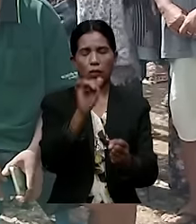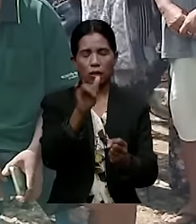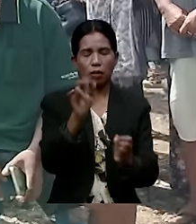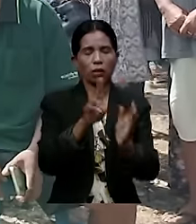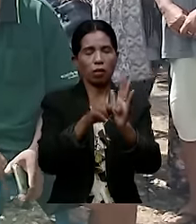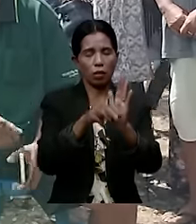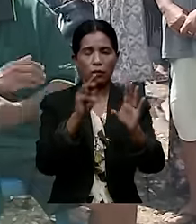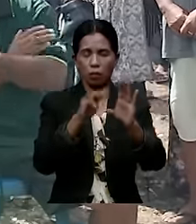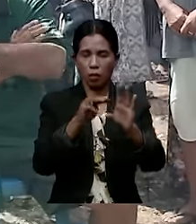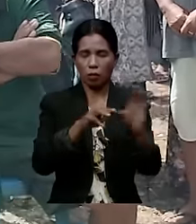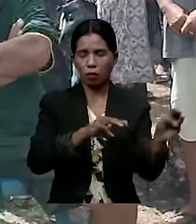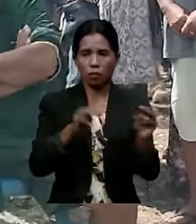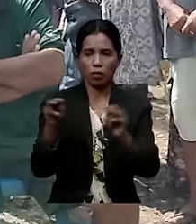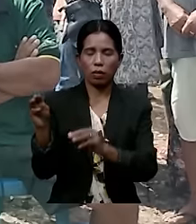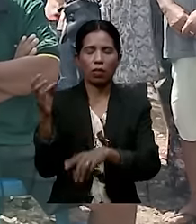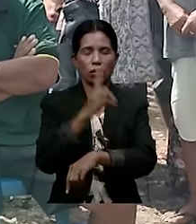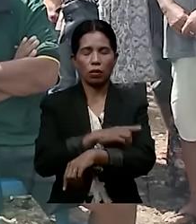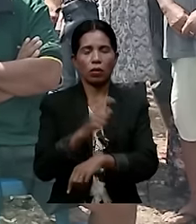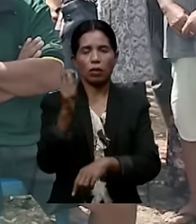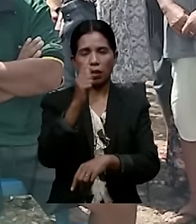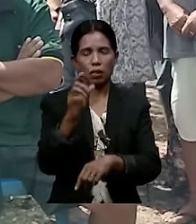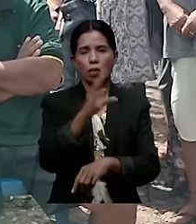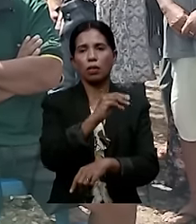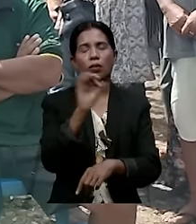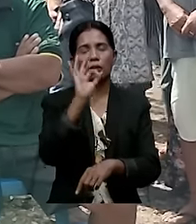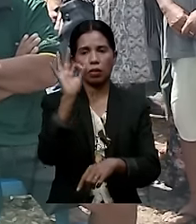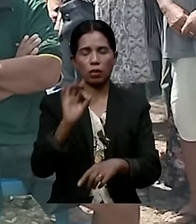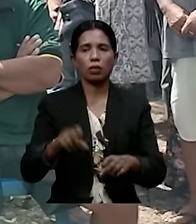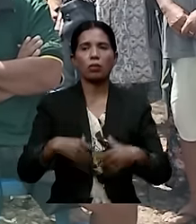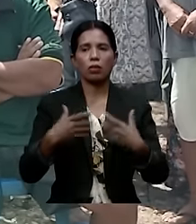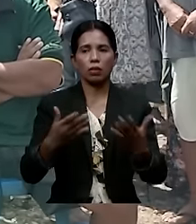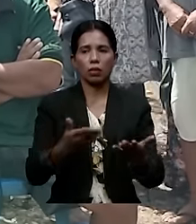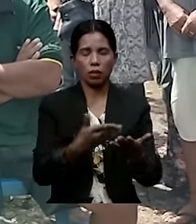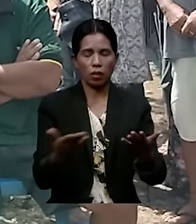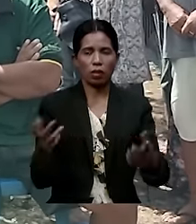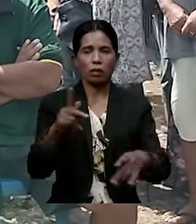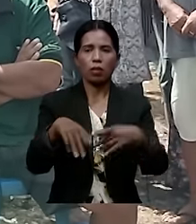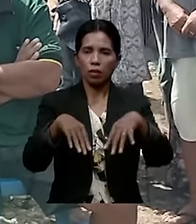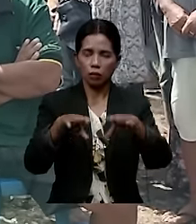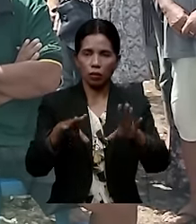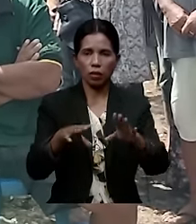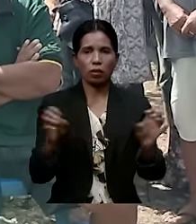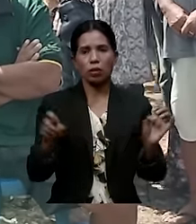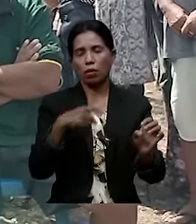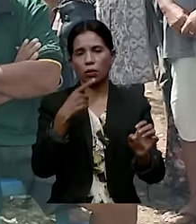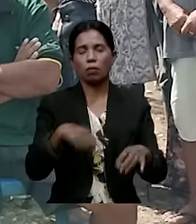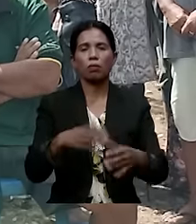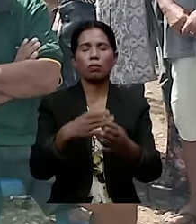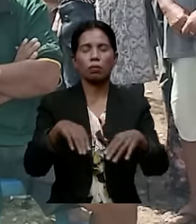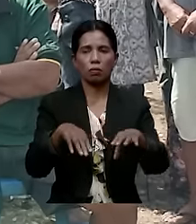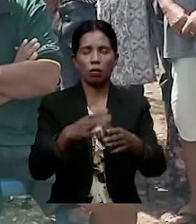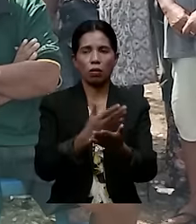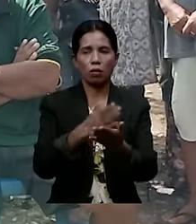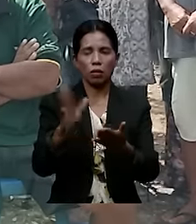mercado nia ne veo muda fali loron terça no sexta. O insamo ko produto ni ve vendedores ira fan, selos ma katuhola. Tamba